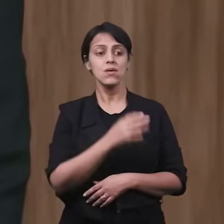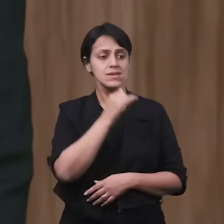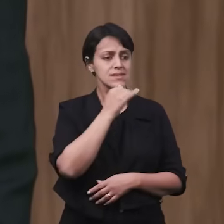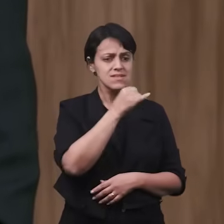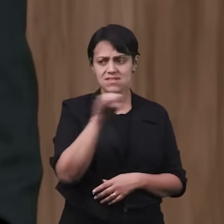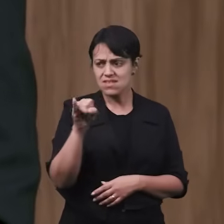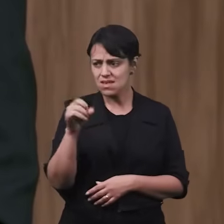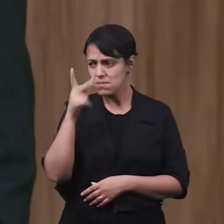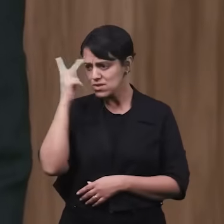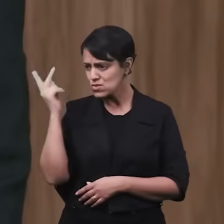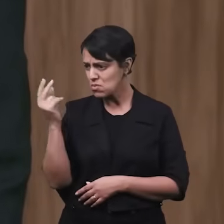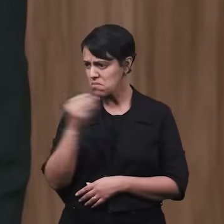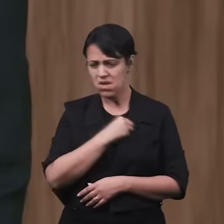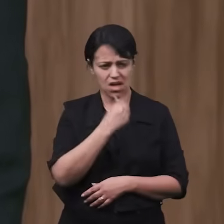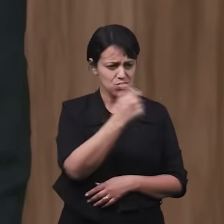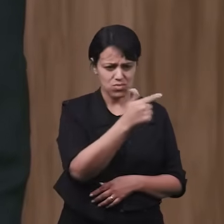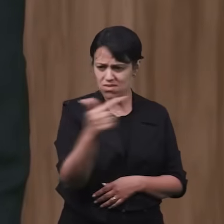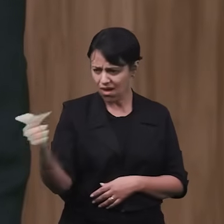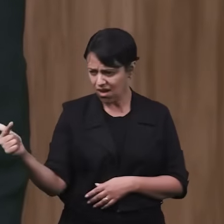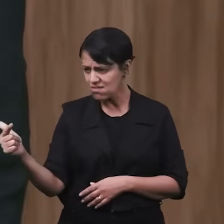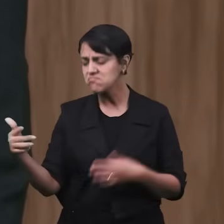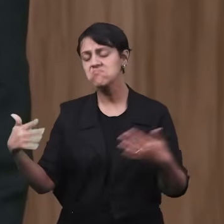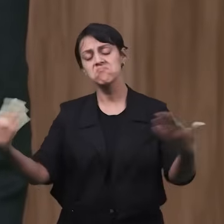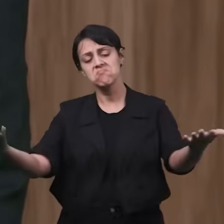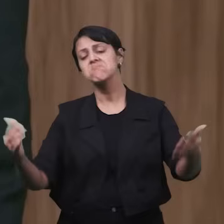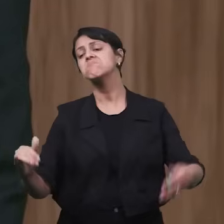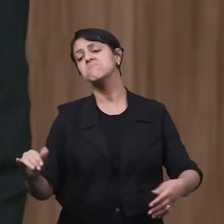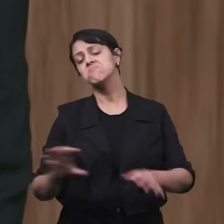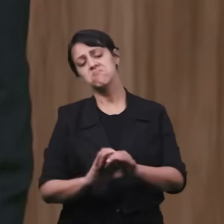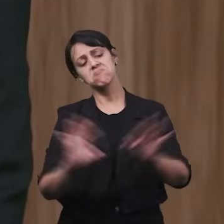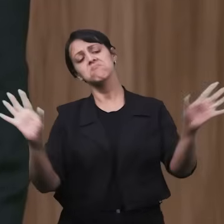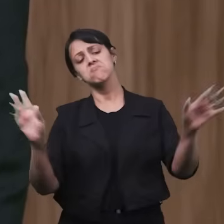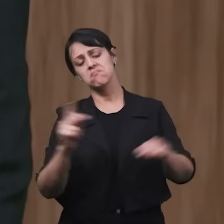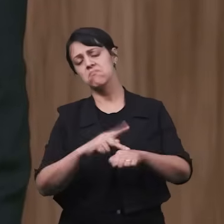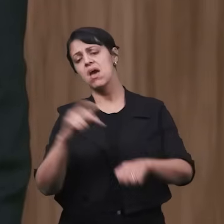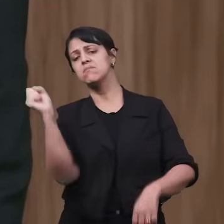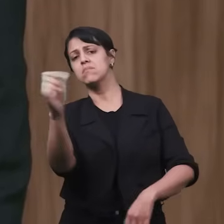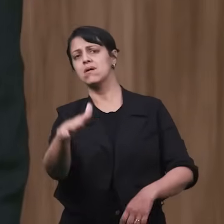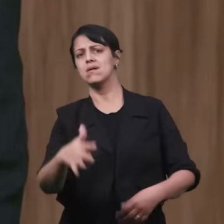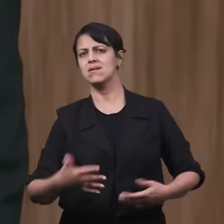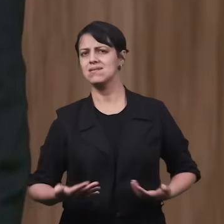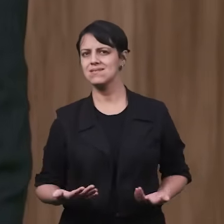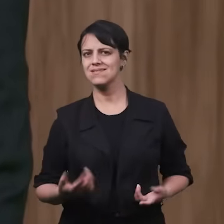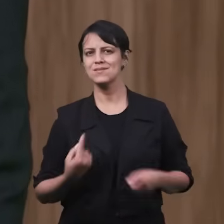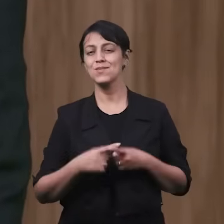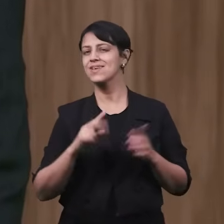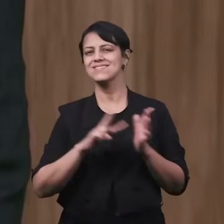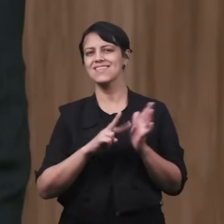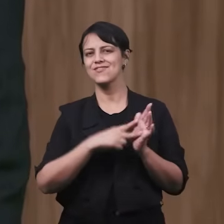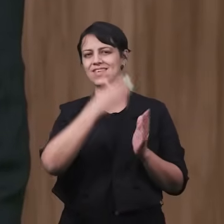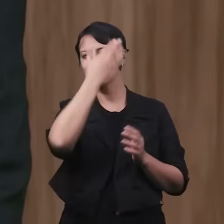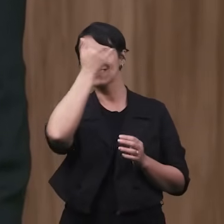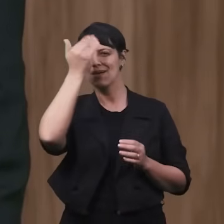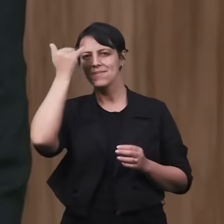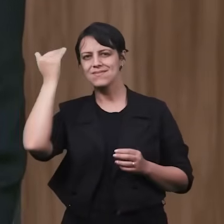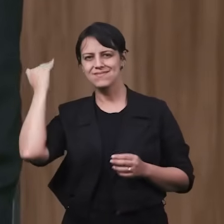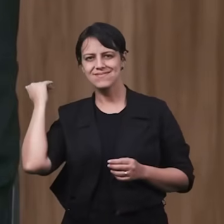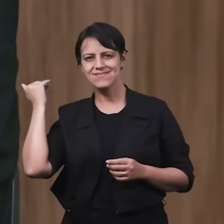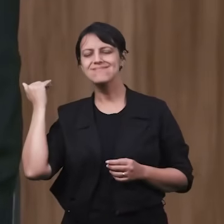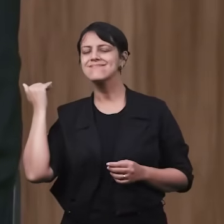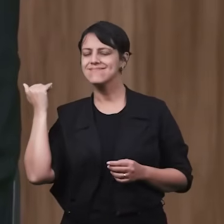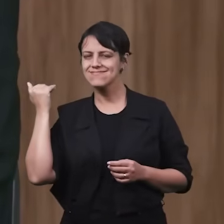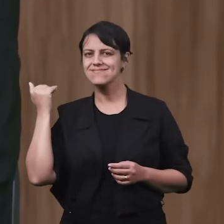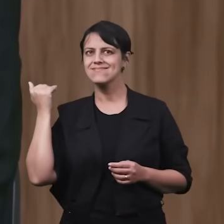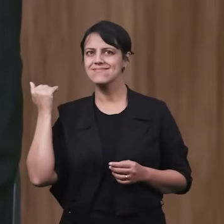insistiram, ele ficou quieto, então tá bom, então pode atirar a pedra quem não tem. A sabedoria, maravilhosa sabedoria.